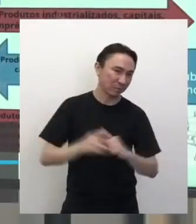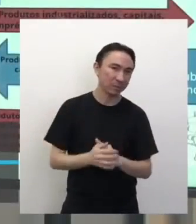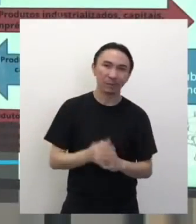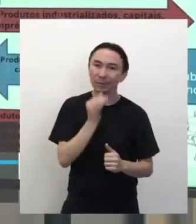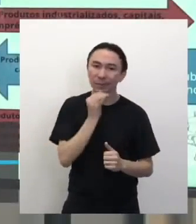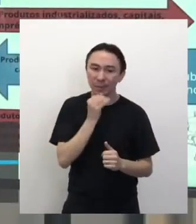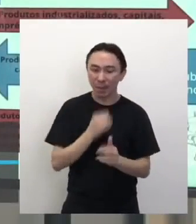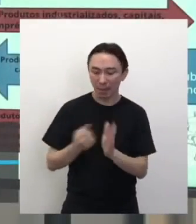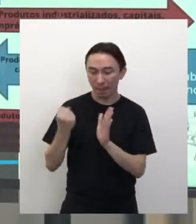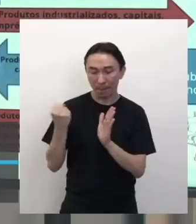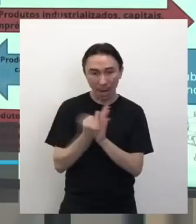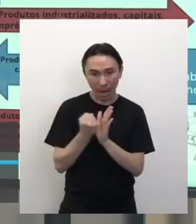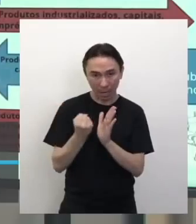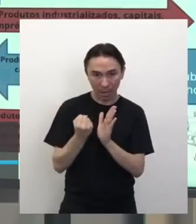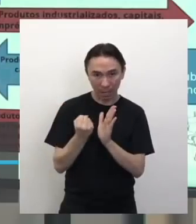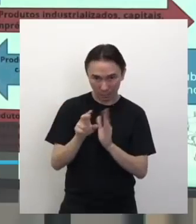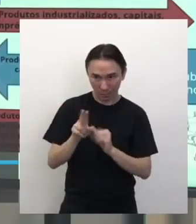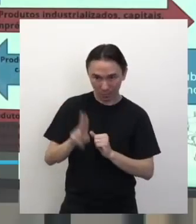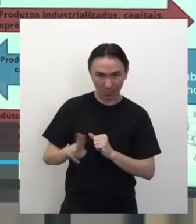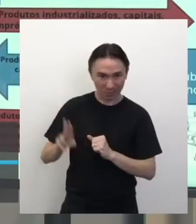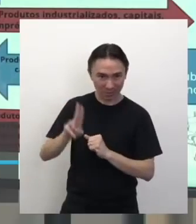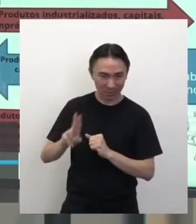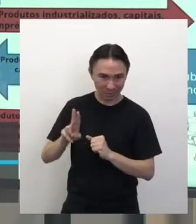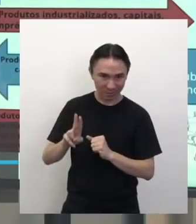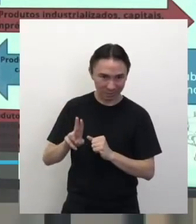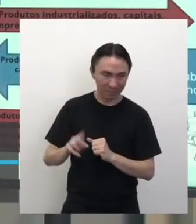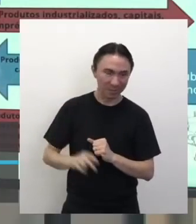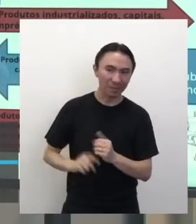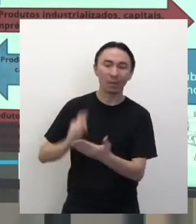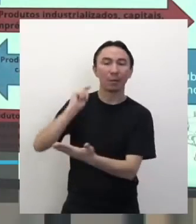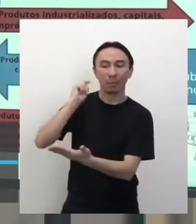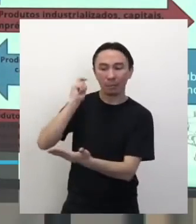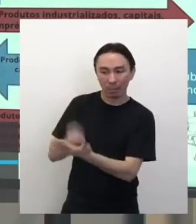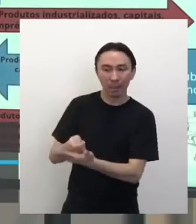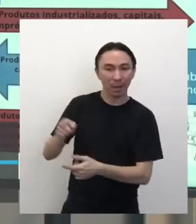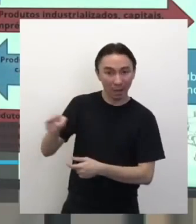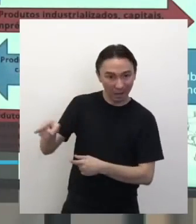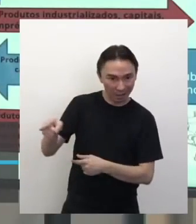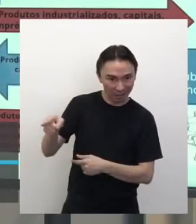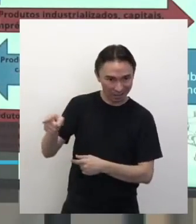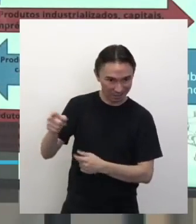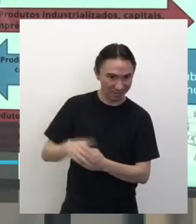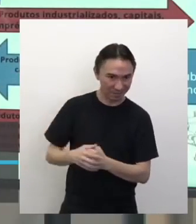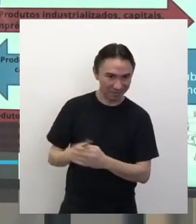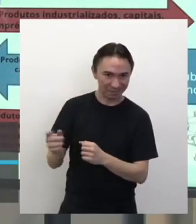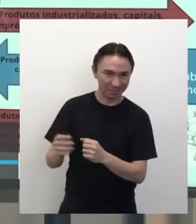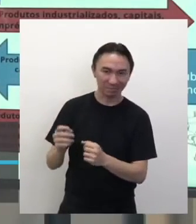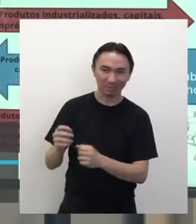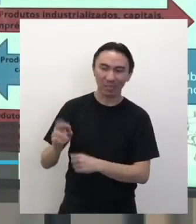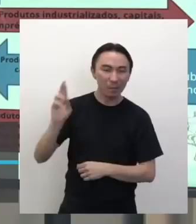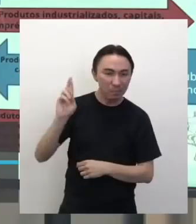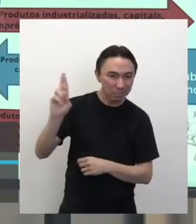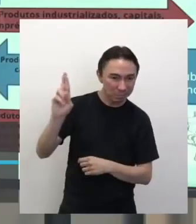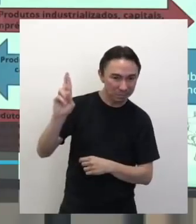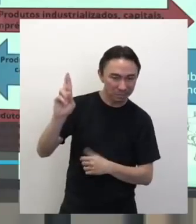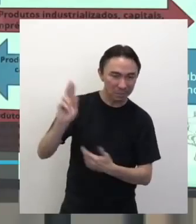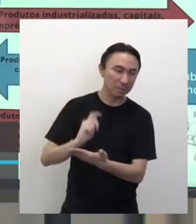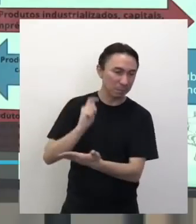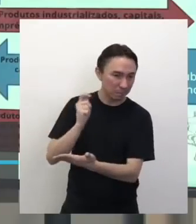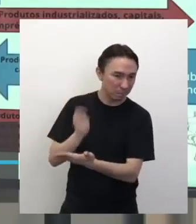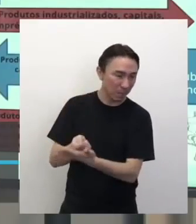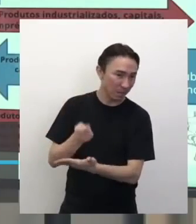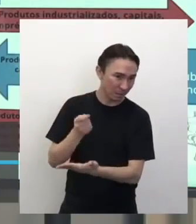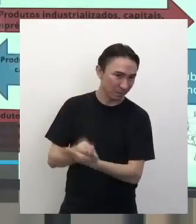você paga royalties, né, para a sua matriz. Né? Lembrando que a matriz, né, onde a